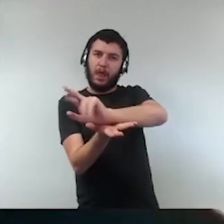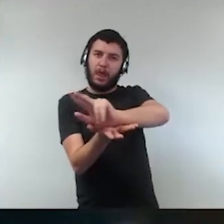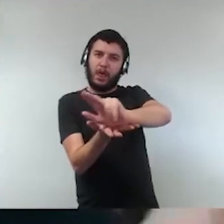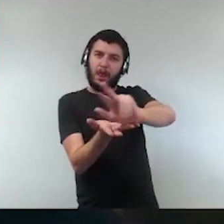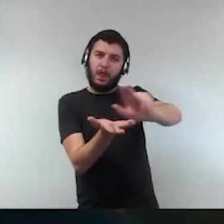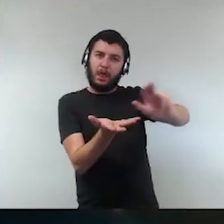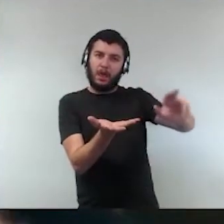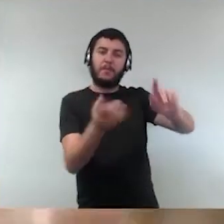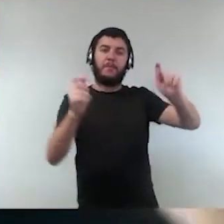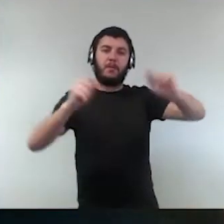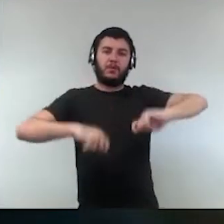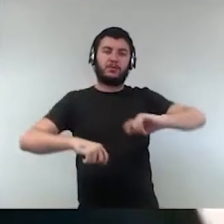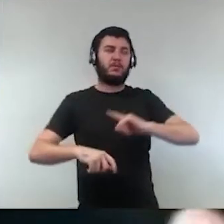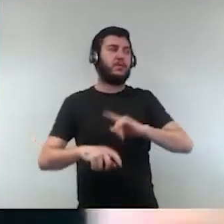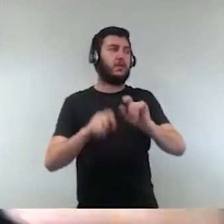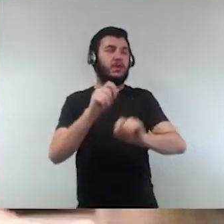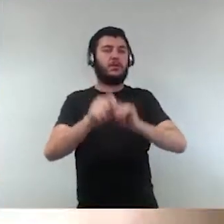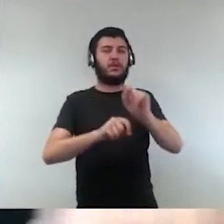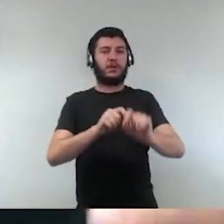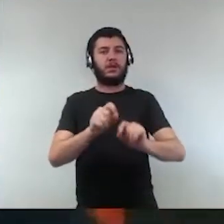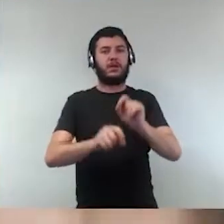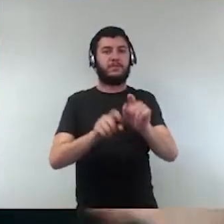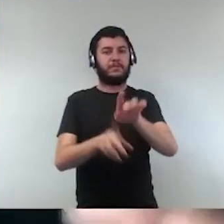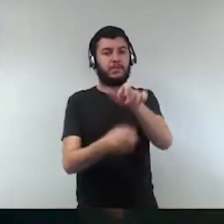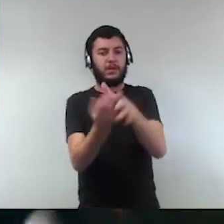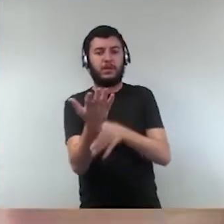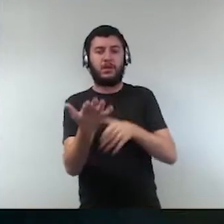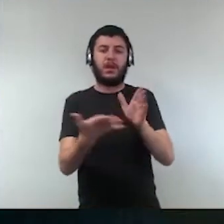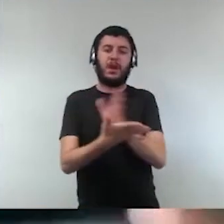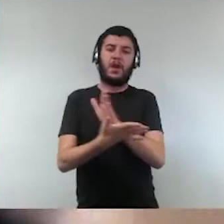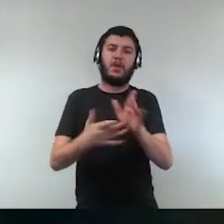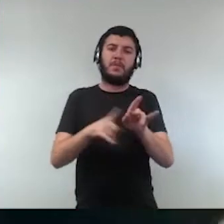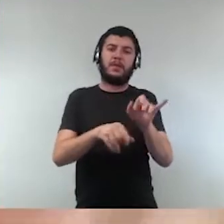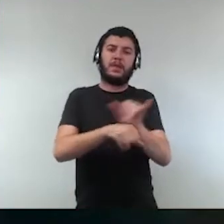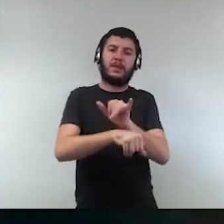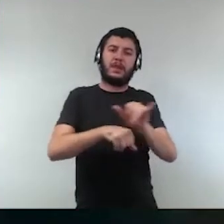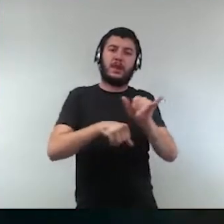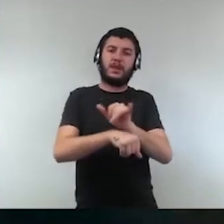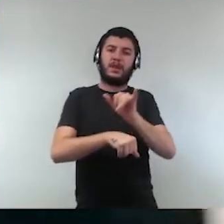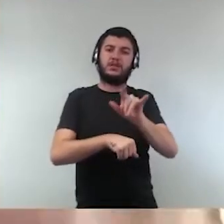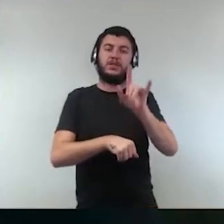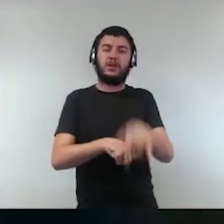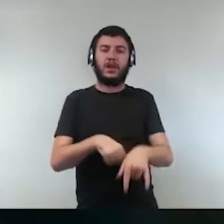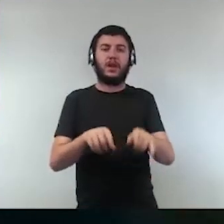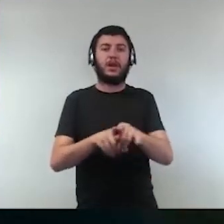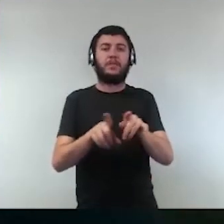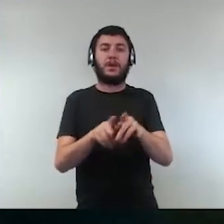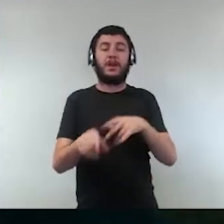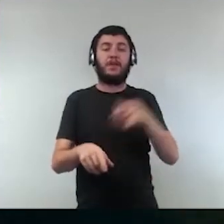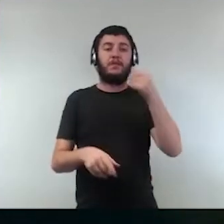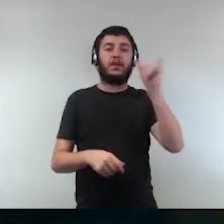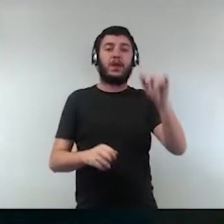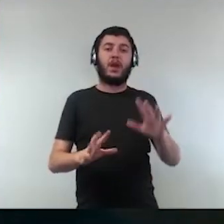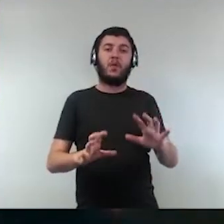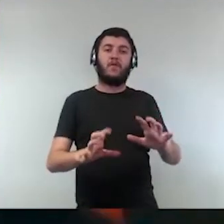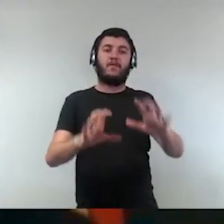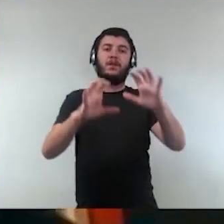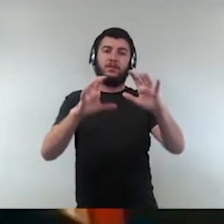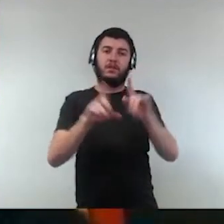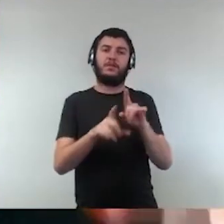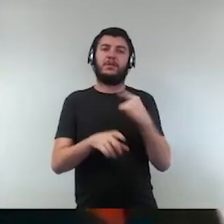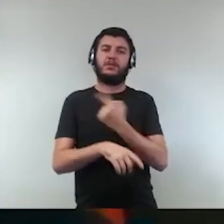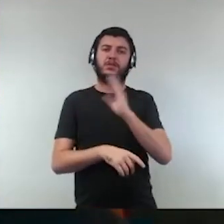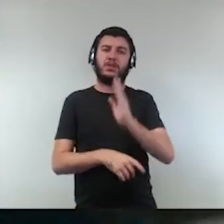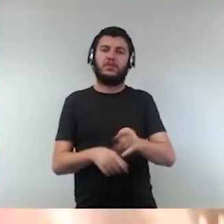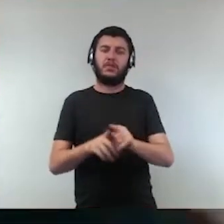ou seja, é possível construir mecanismos de solução consensual de conflitos para além dos modelos clássicos